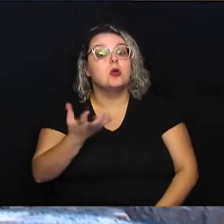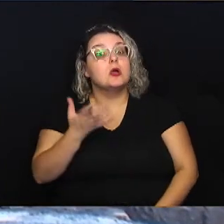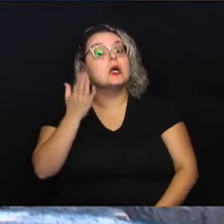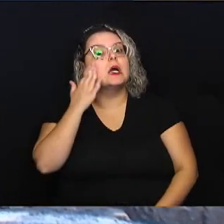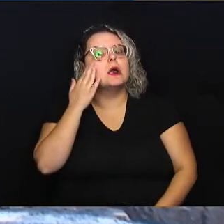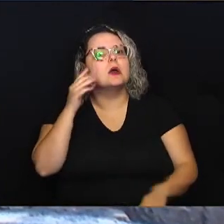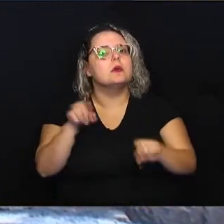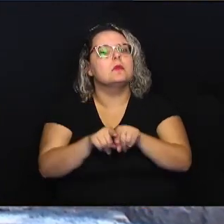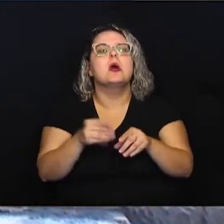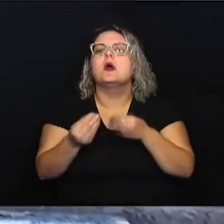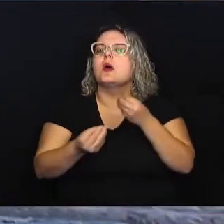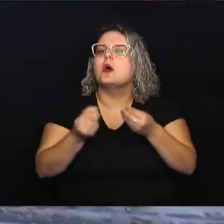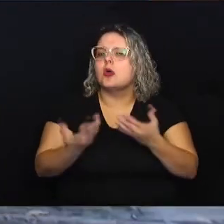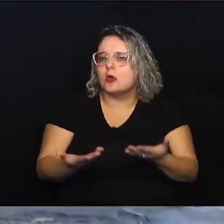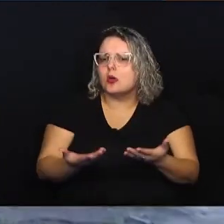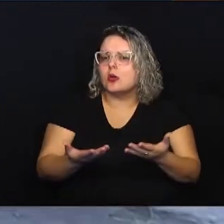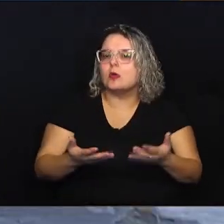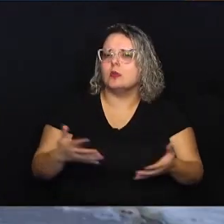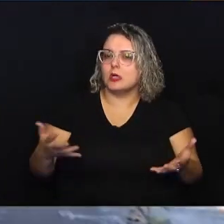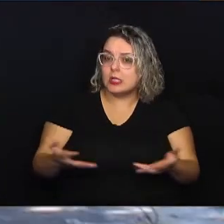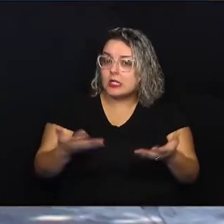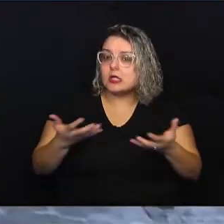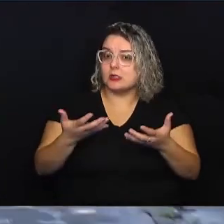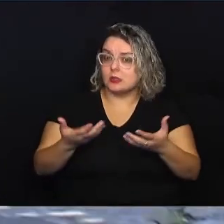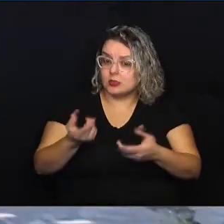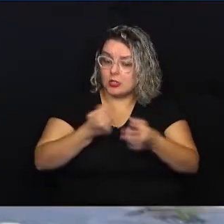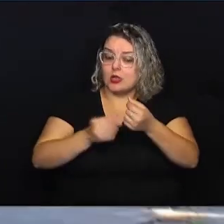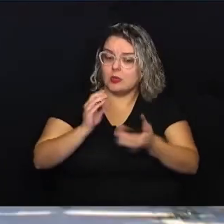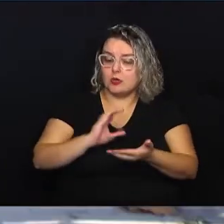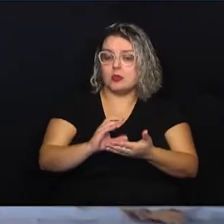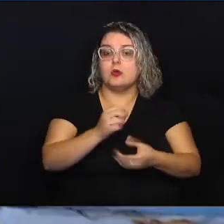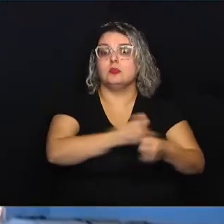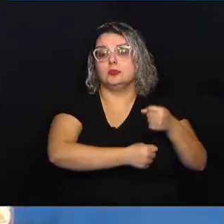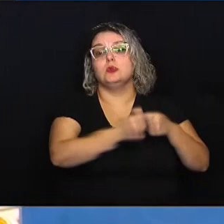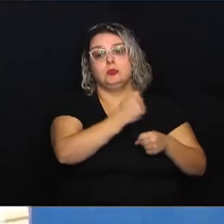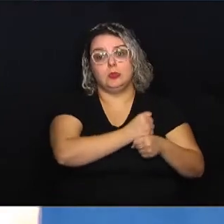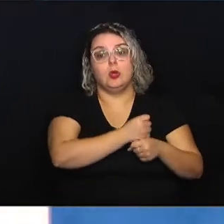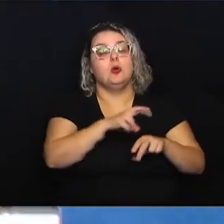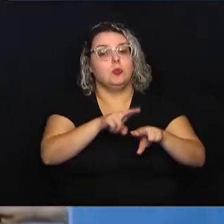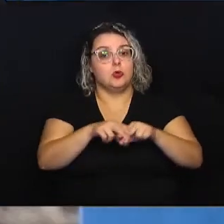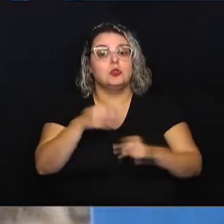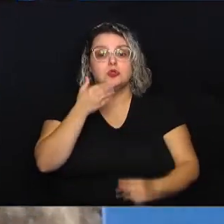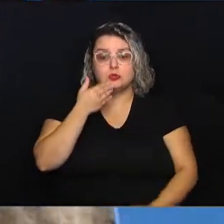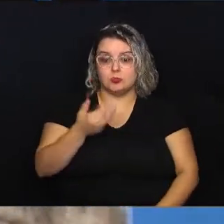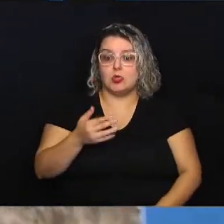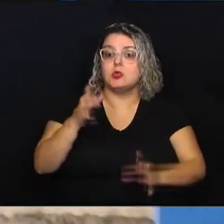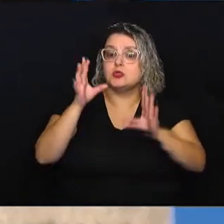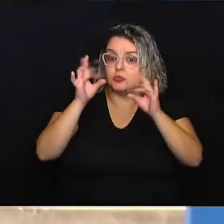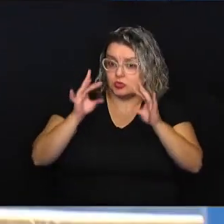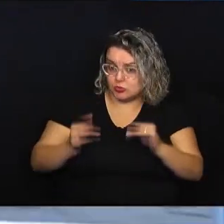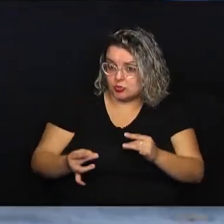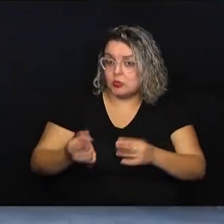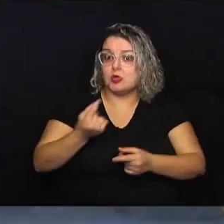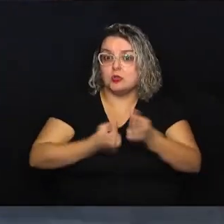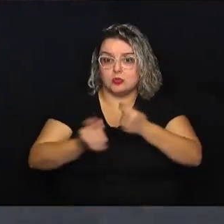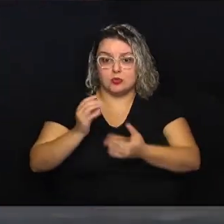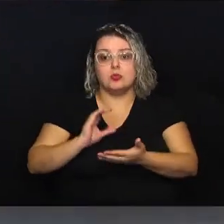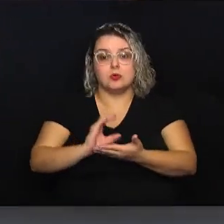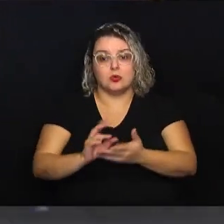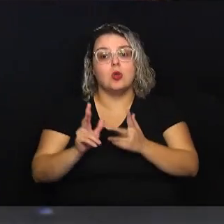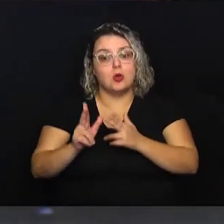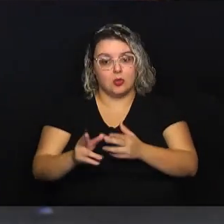também de que forma esse incentivo foi investido no ano passado. Por isso, eles pedem um detalhamento financeiro